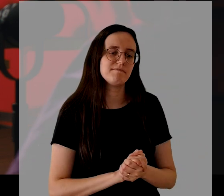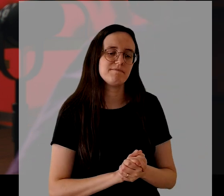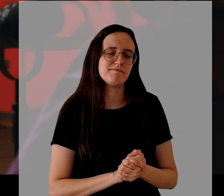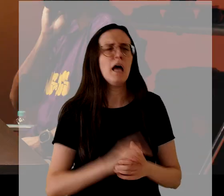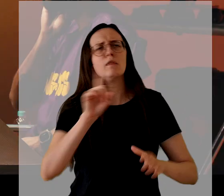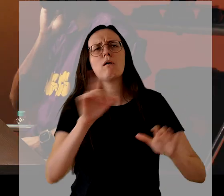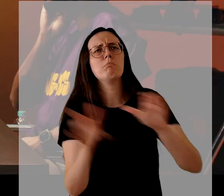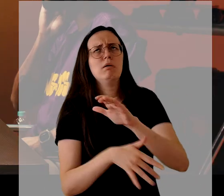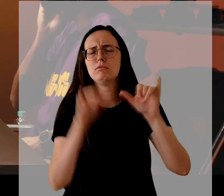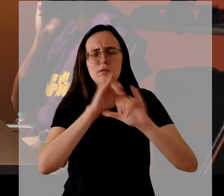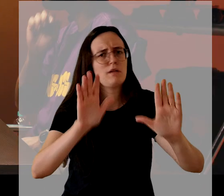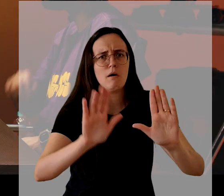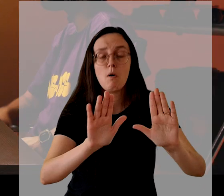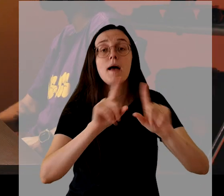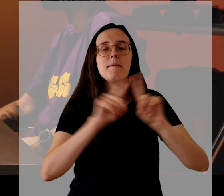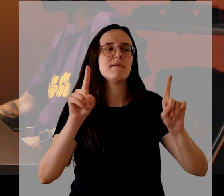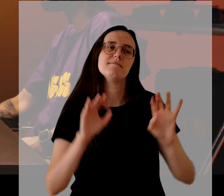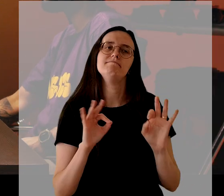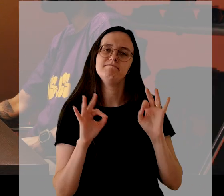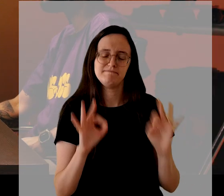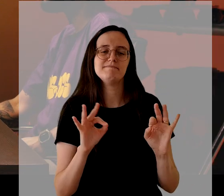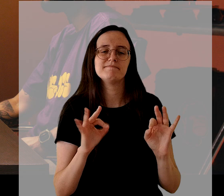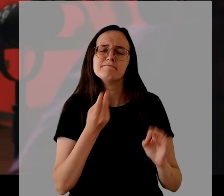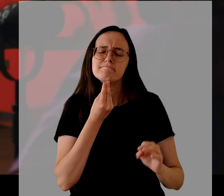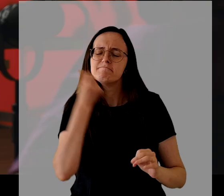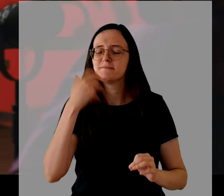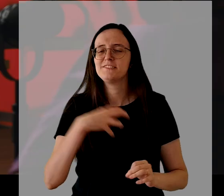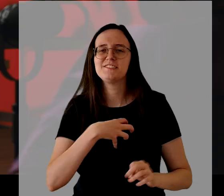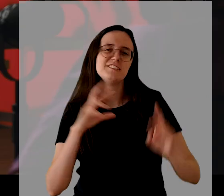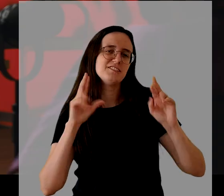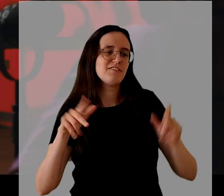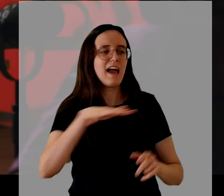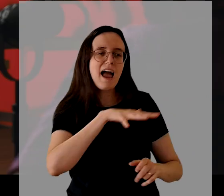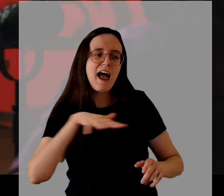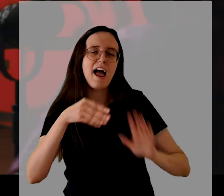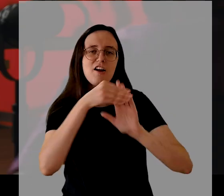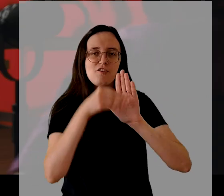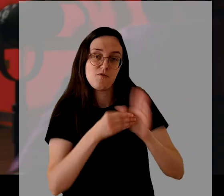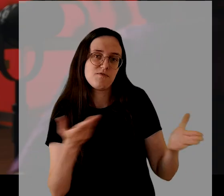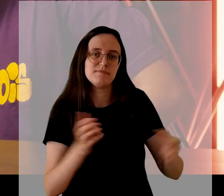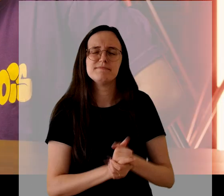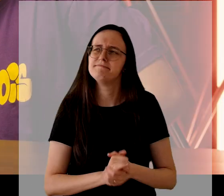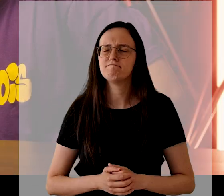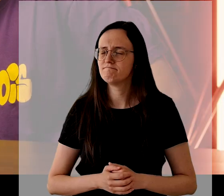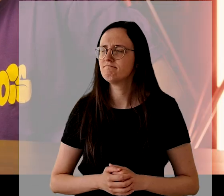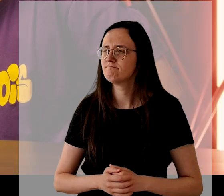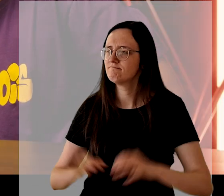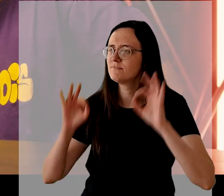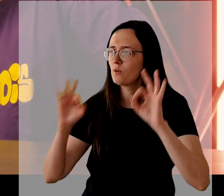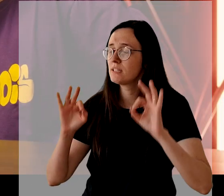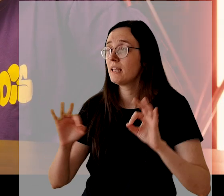Não desmerecendo a publicidade. Claro. Mas com certeza é um gostinho diferente num set de conteúdo, né? Com